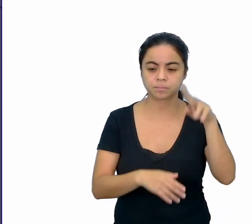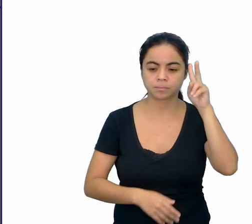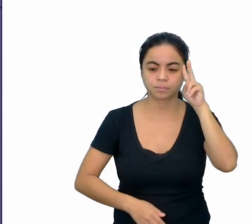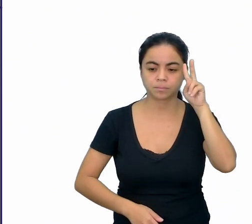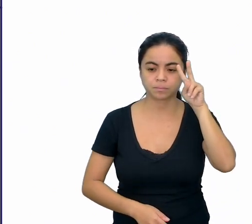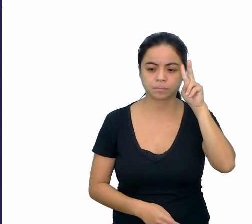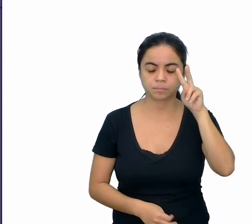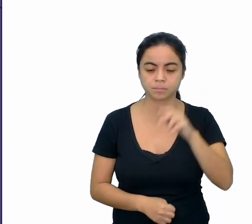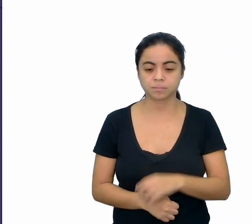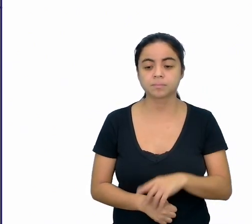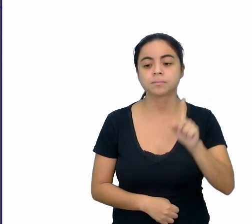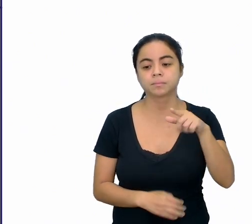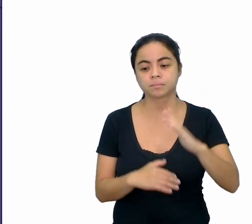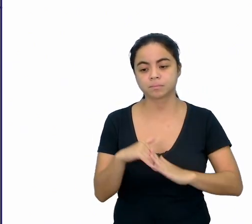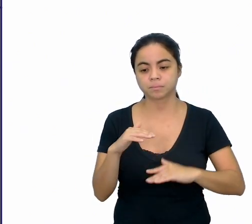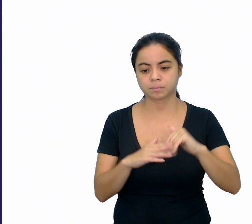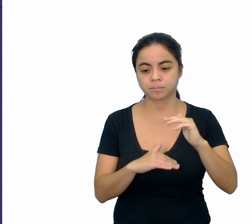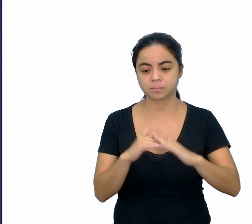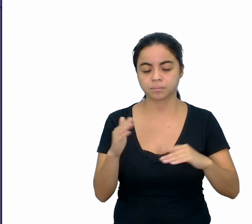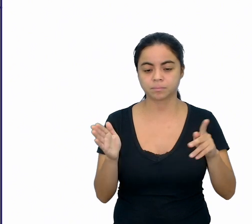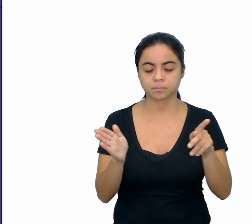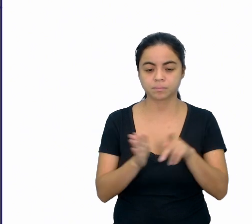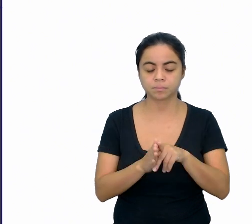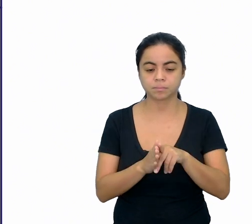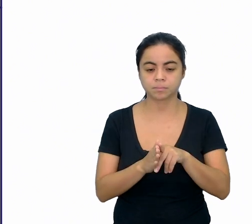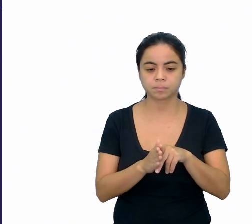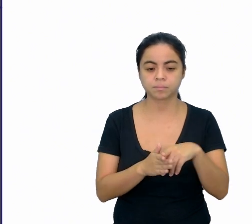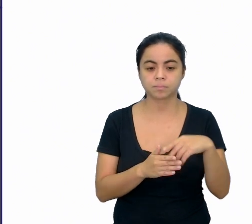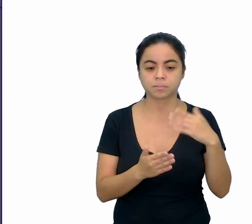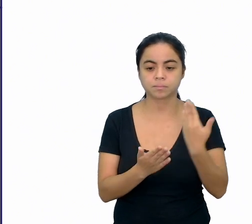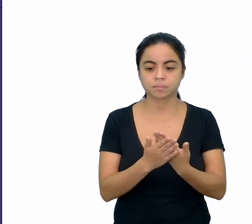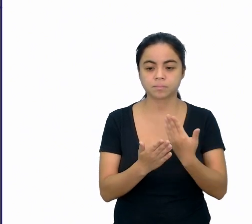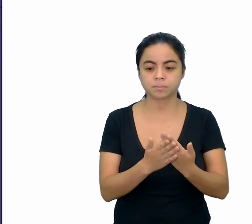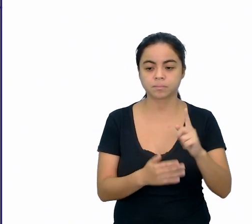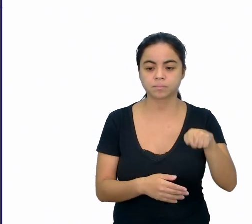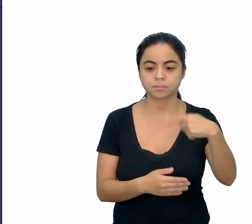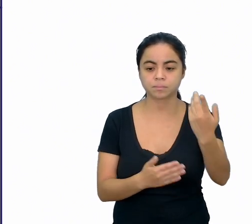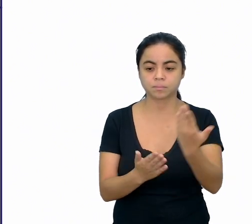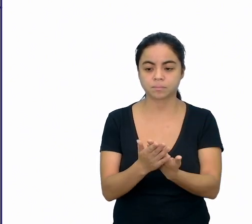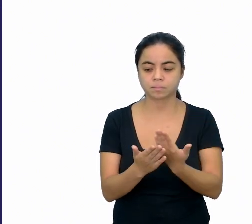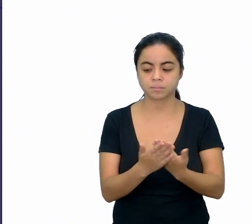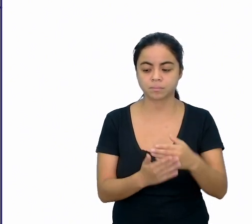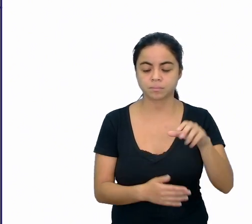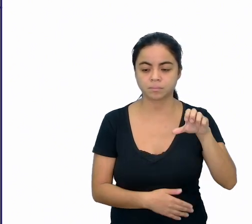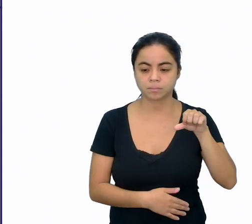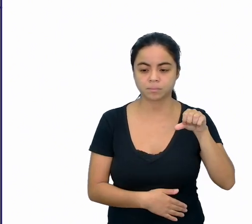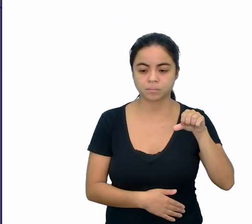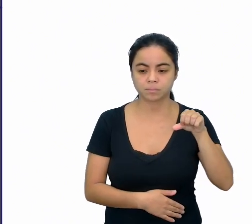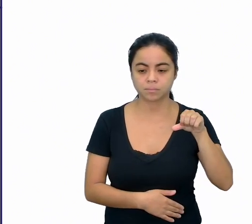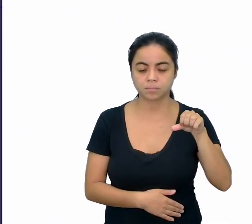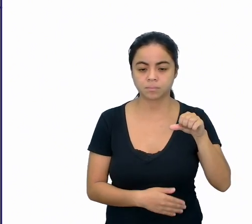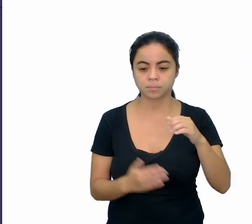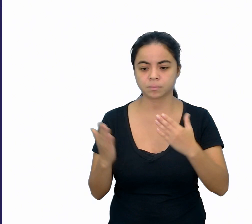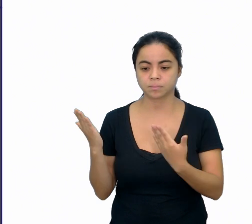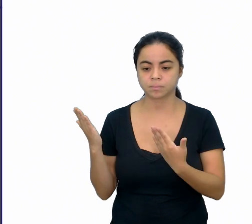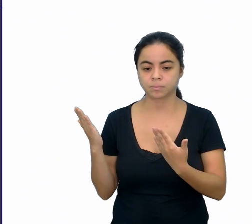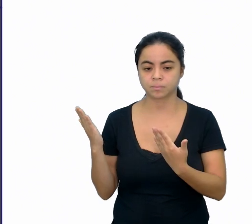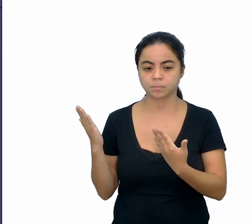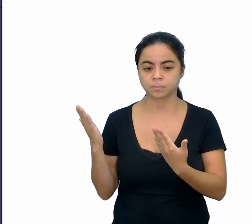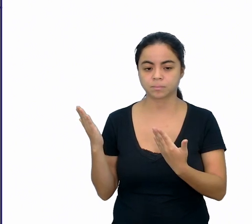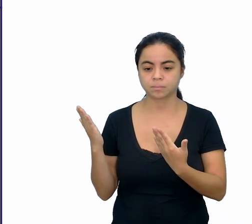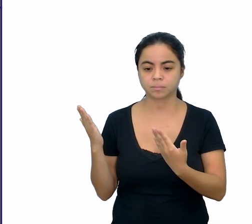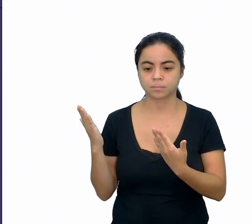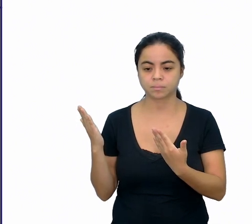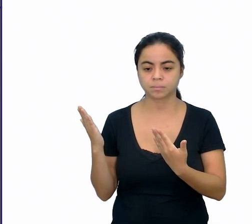também é uma habilidade trabalhada na próxima aula, que é a aula 9, que está aqui no próximo slide.